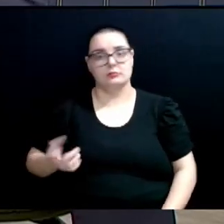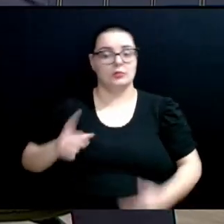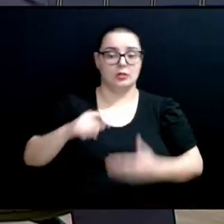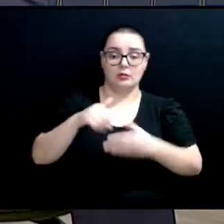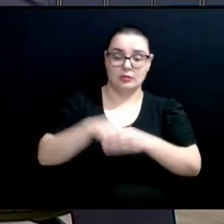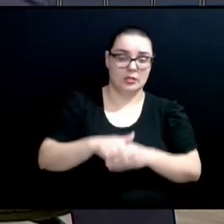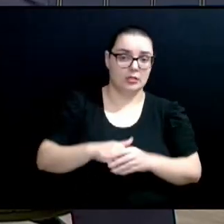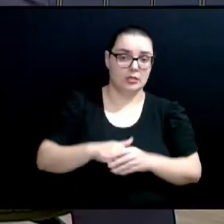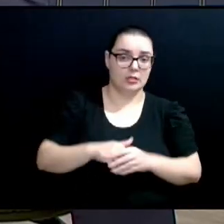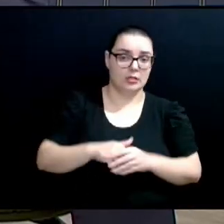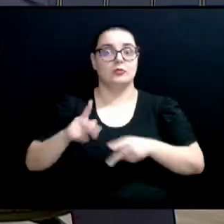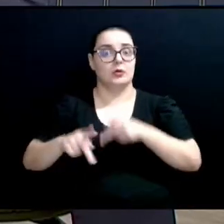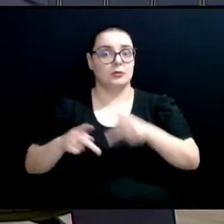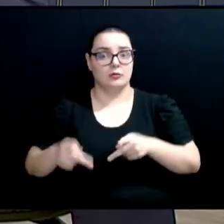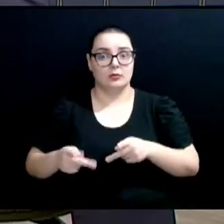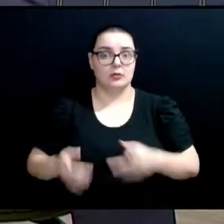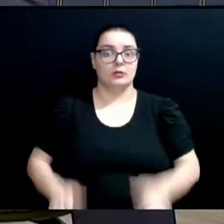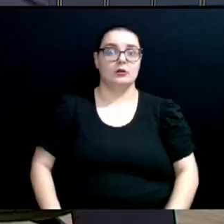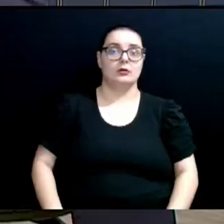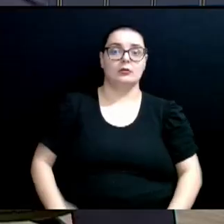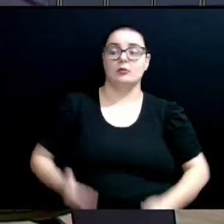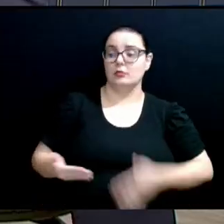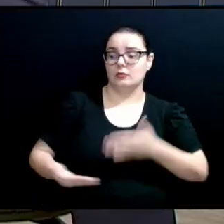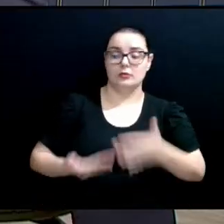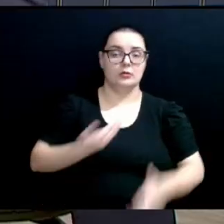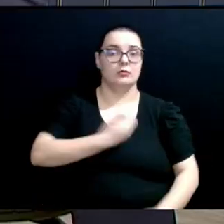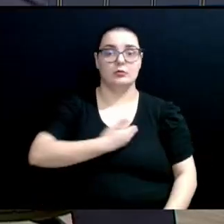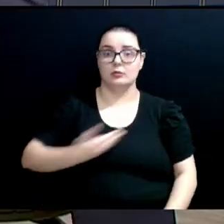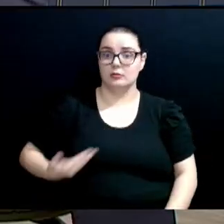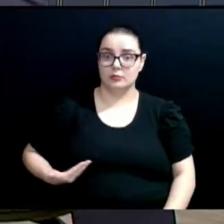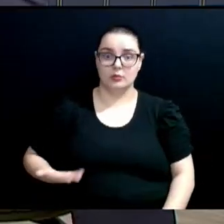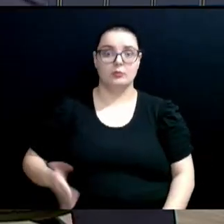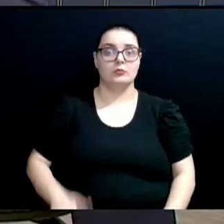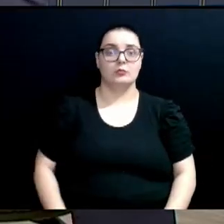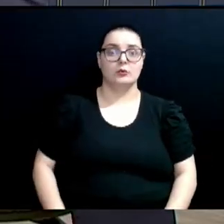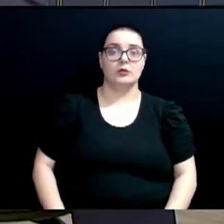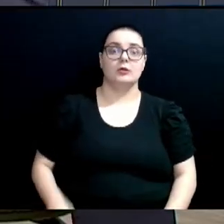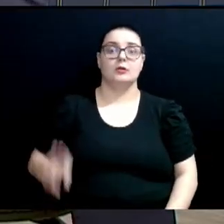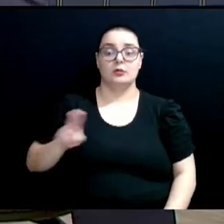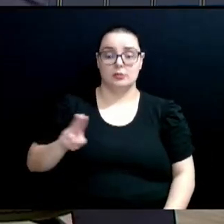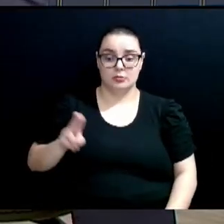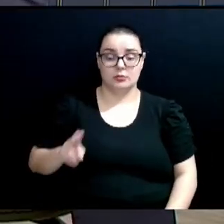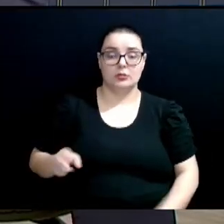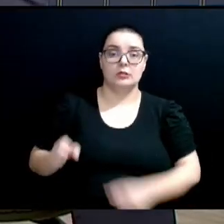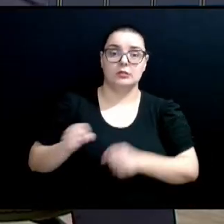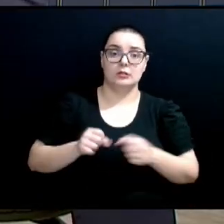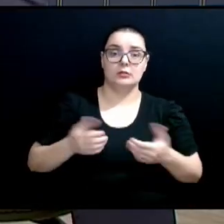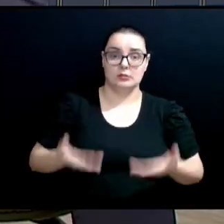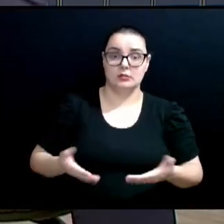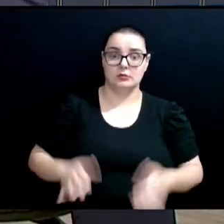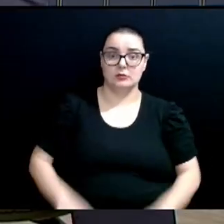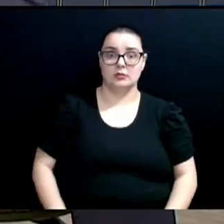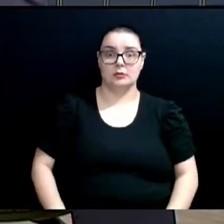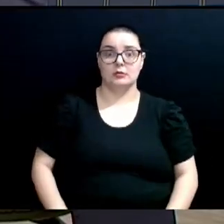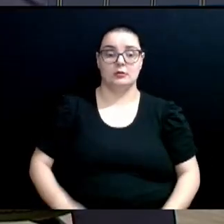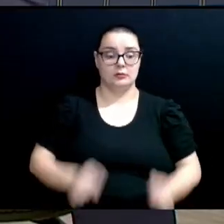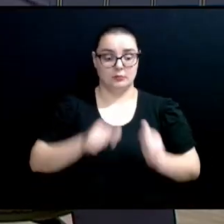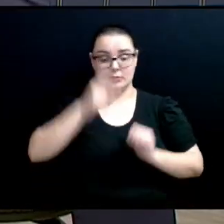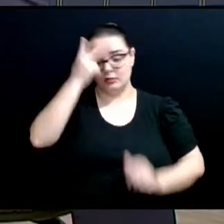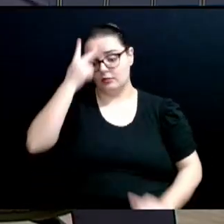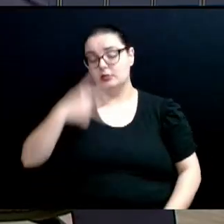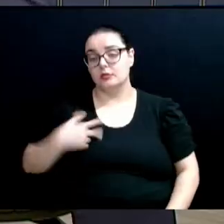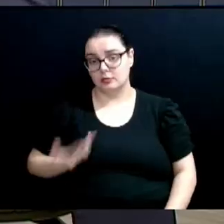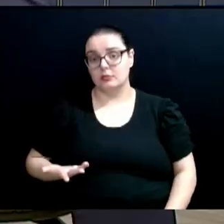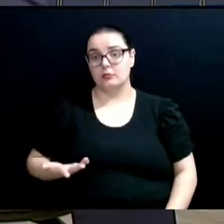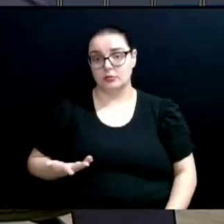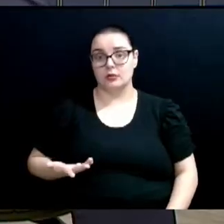população, seja ele um servidor público, né, que se usa dessa posição em benefício próprio, né, porque no final das